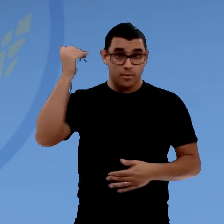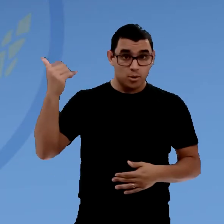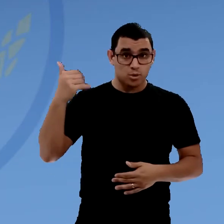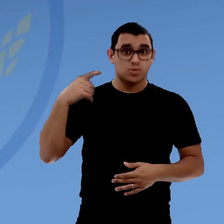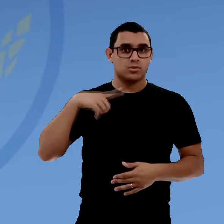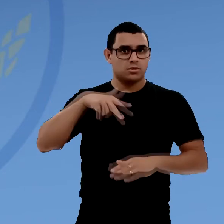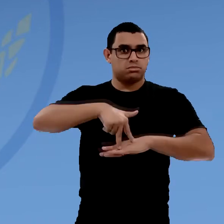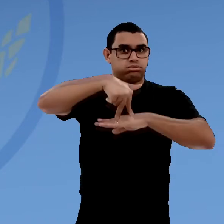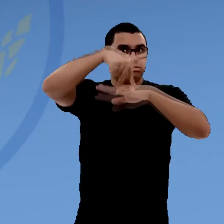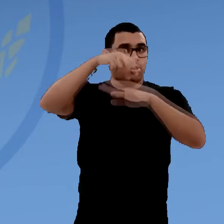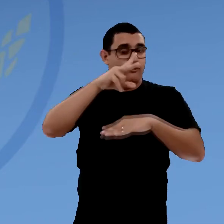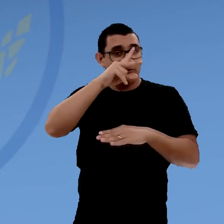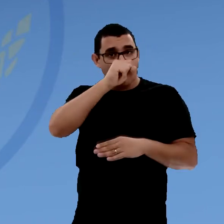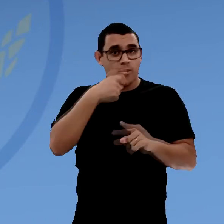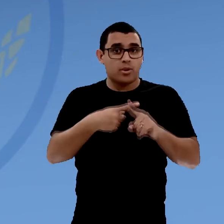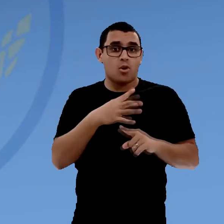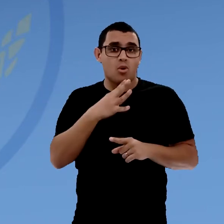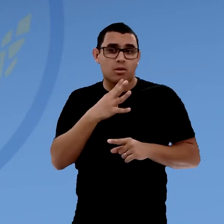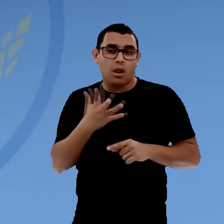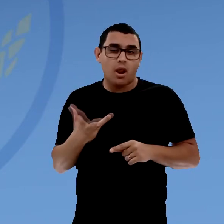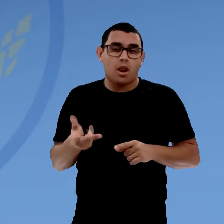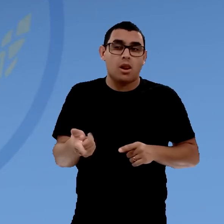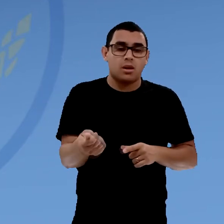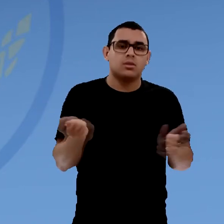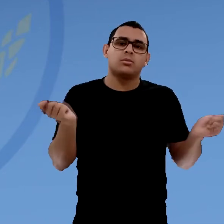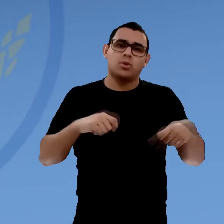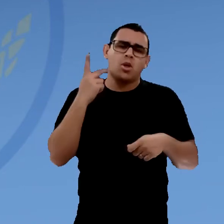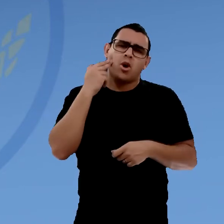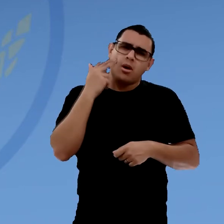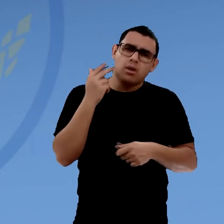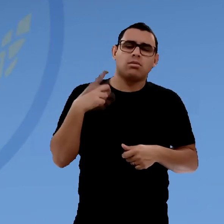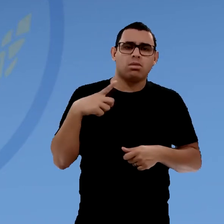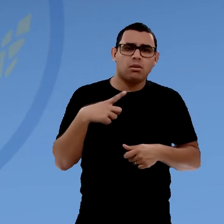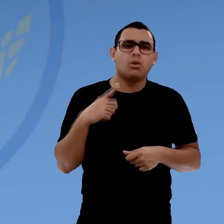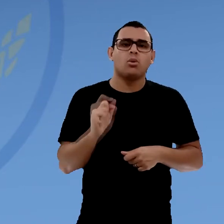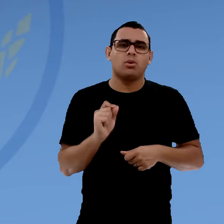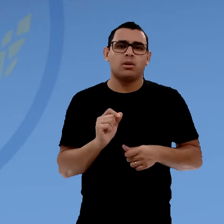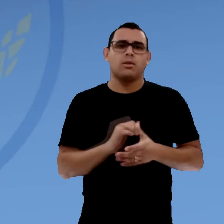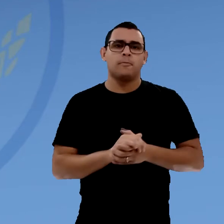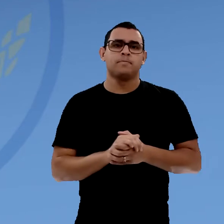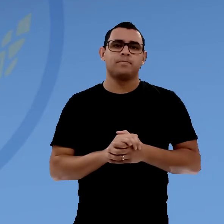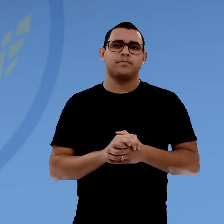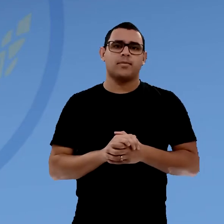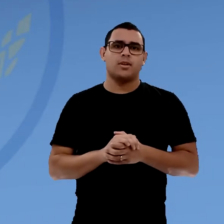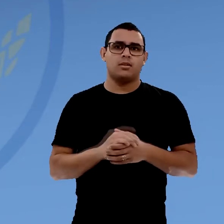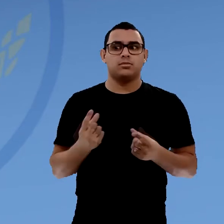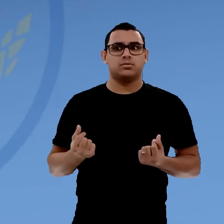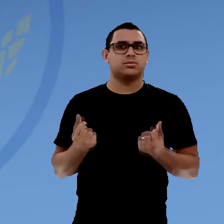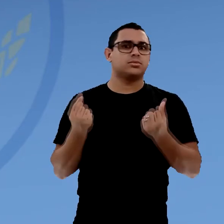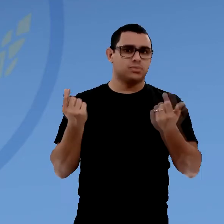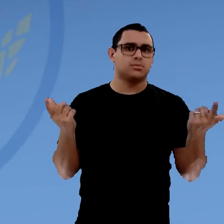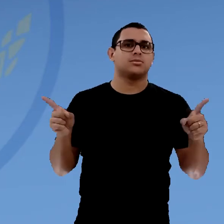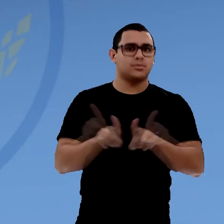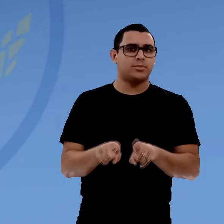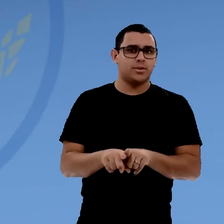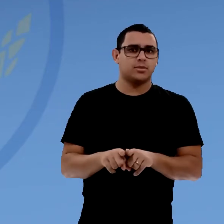status social alto, porque ele tem um vasto conhecimento. Além disso, geralmente eles têm um poder